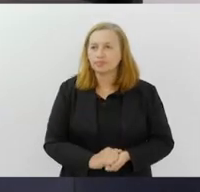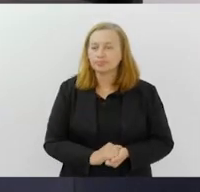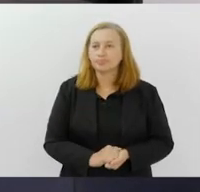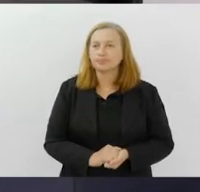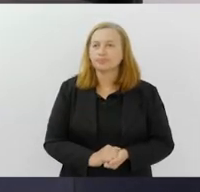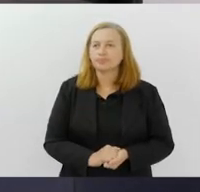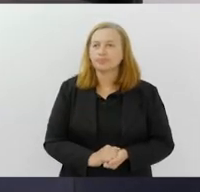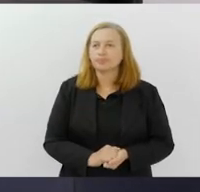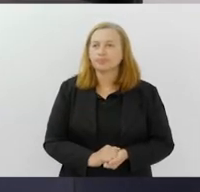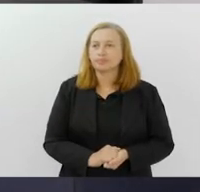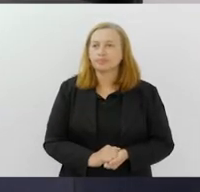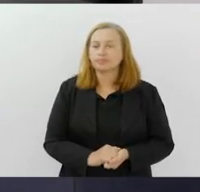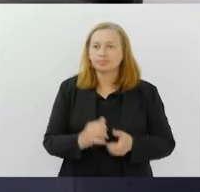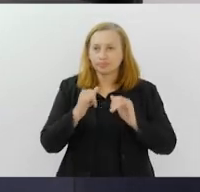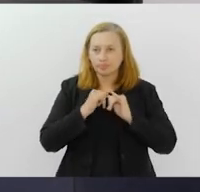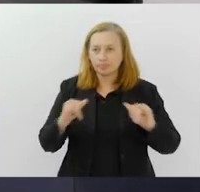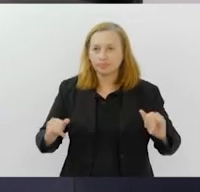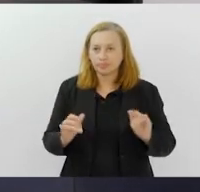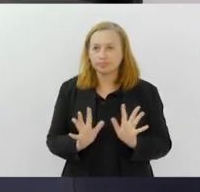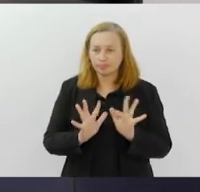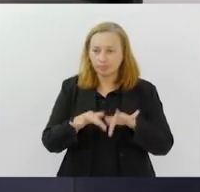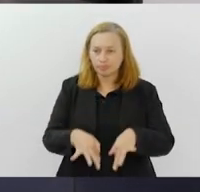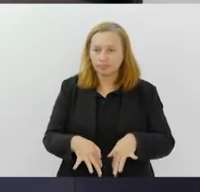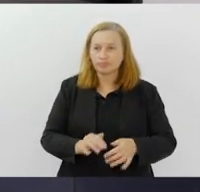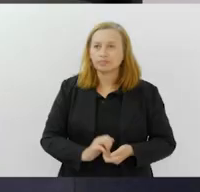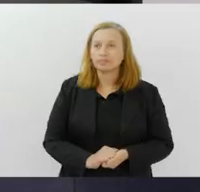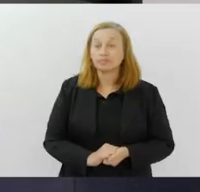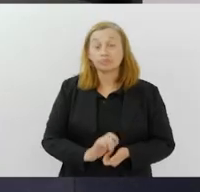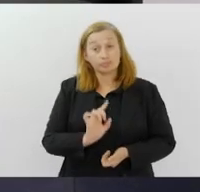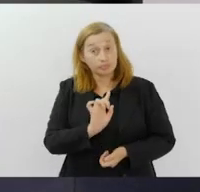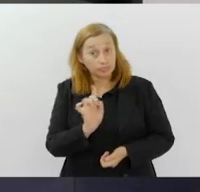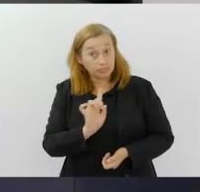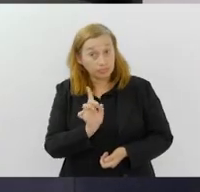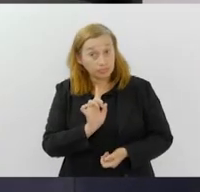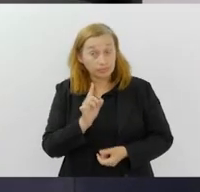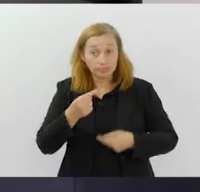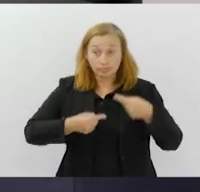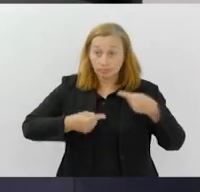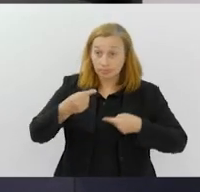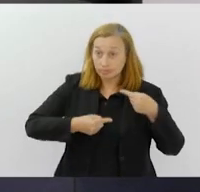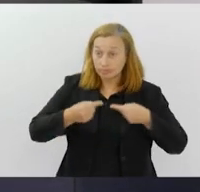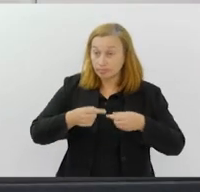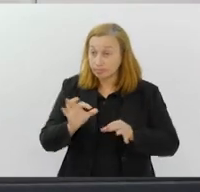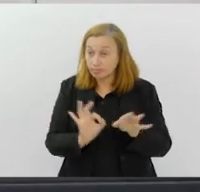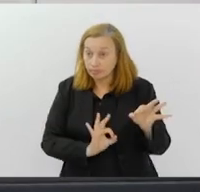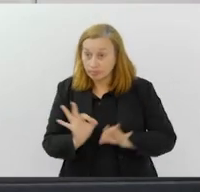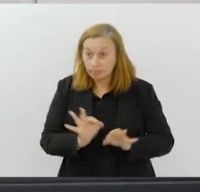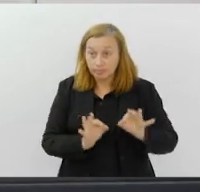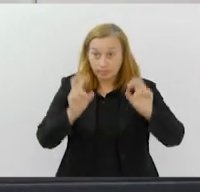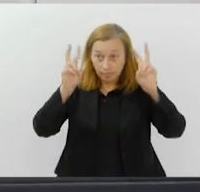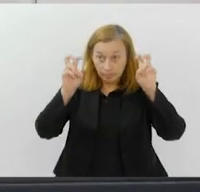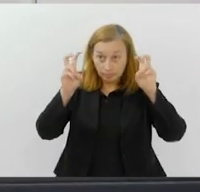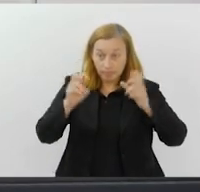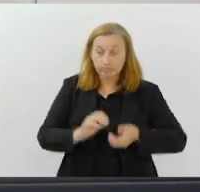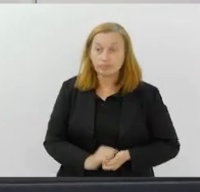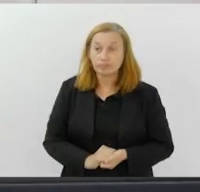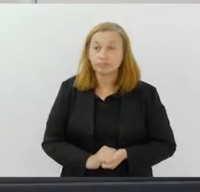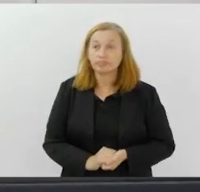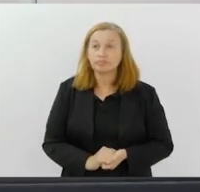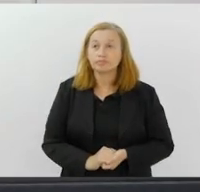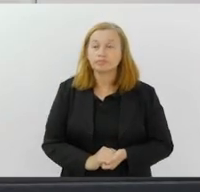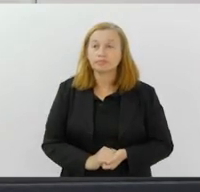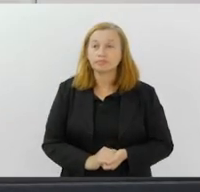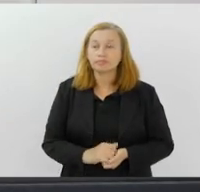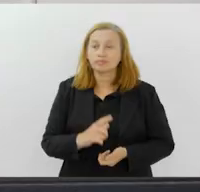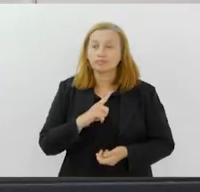então declarar encerrada essa audiência mas não a discussão e elaboração do assunto eu tenho